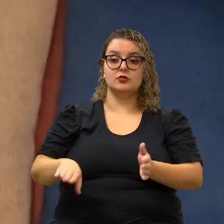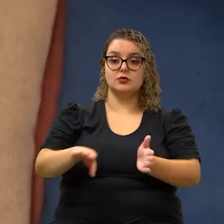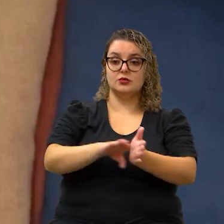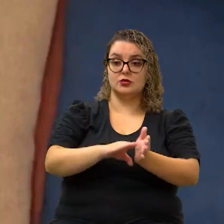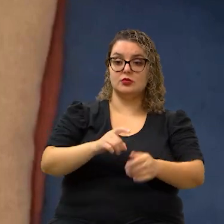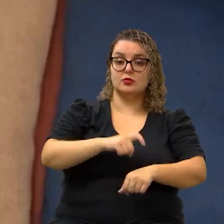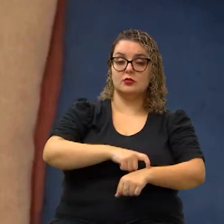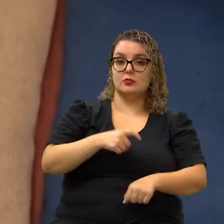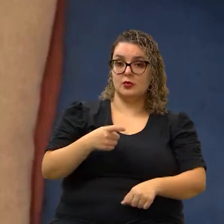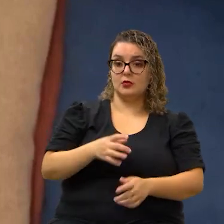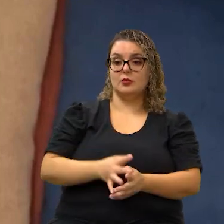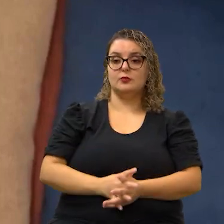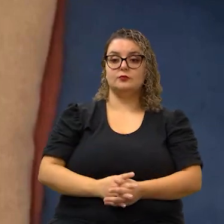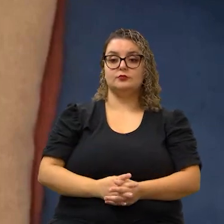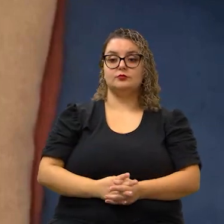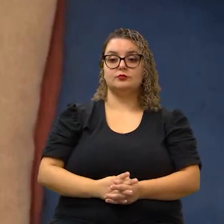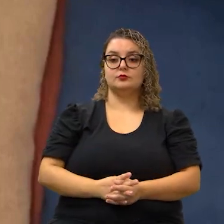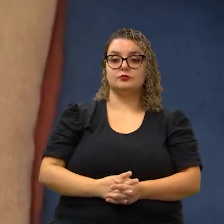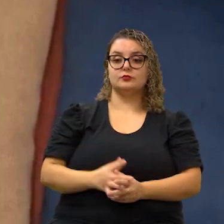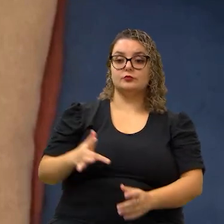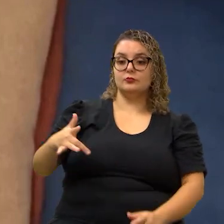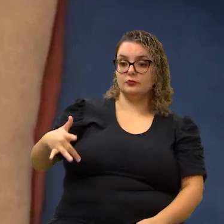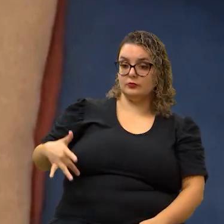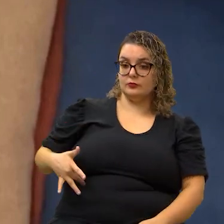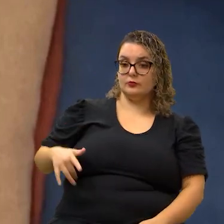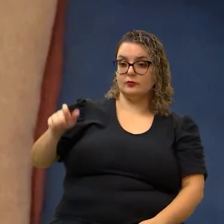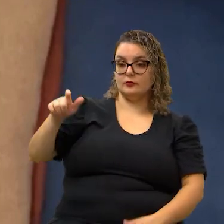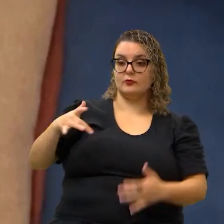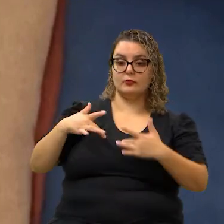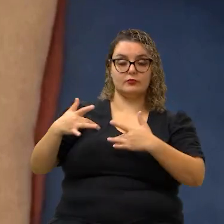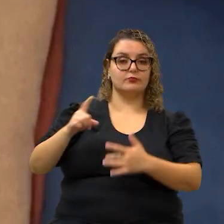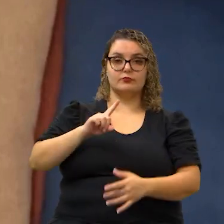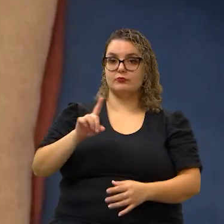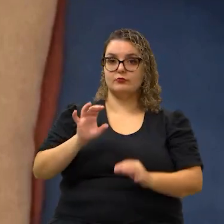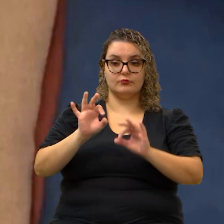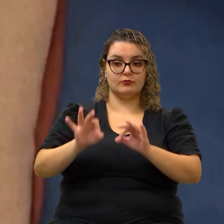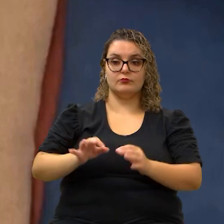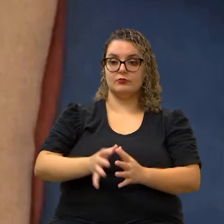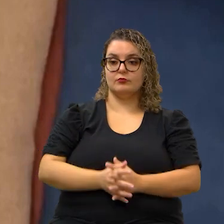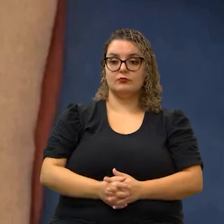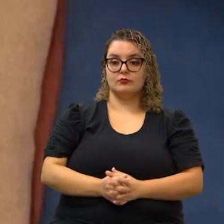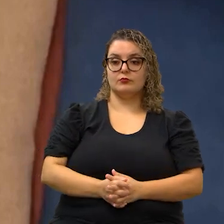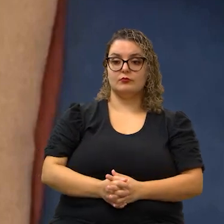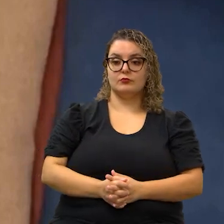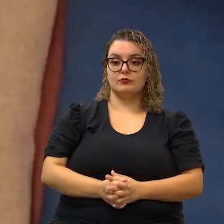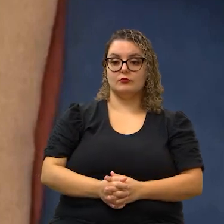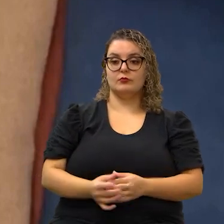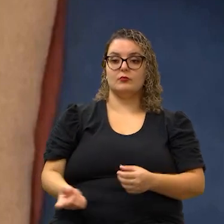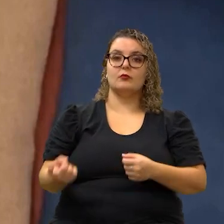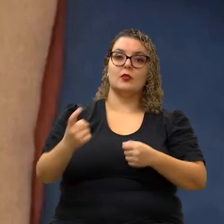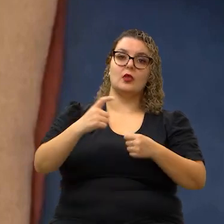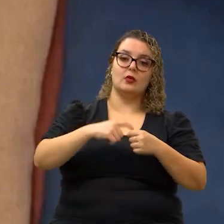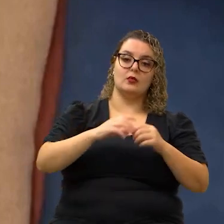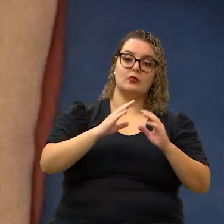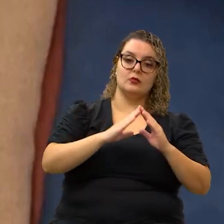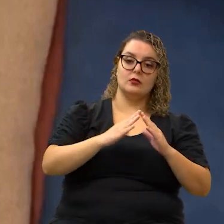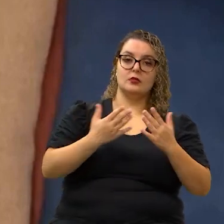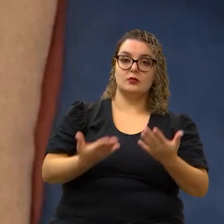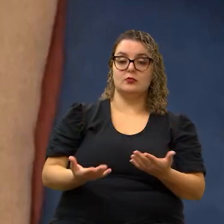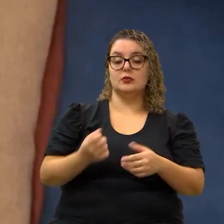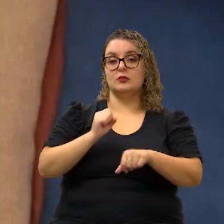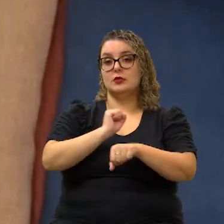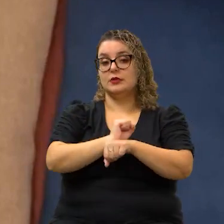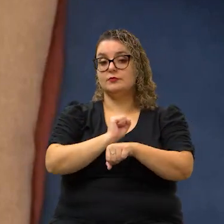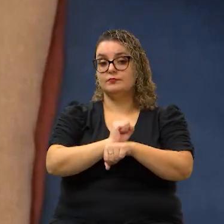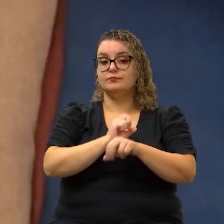fígado do doador não deu certo, voltamos para casa e fiquei na expectativa de novo de